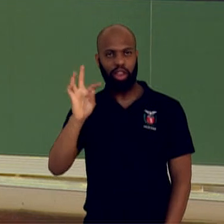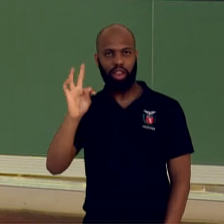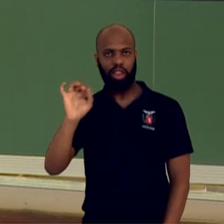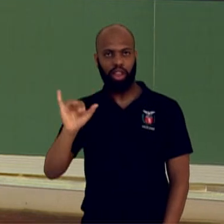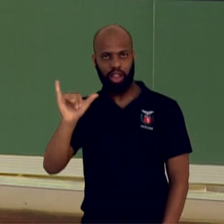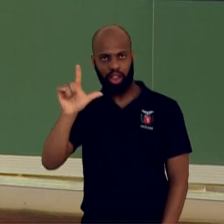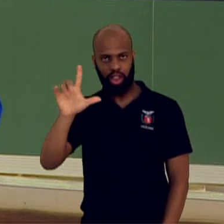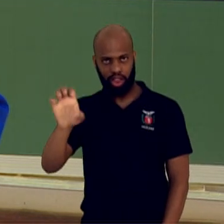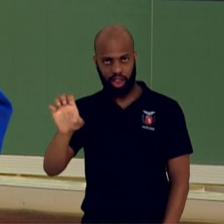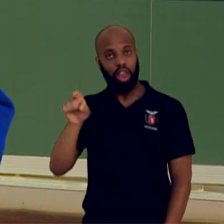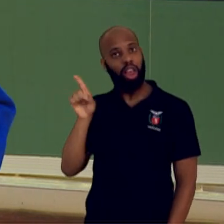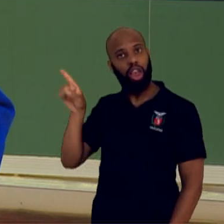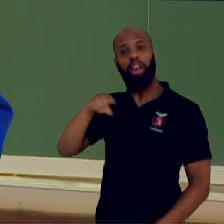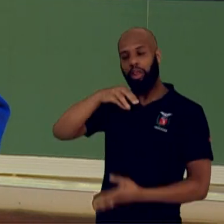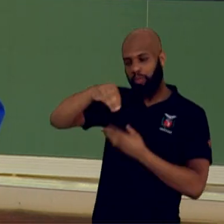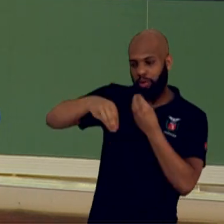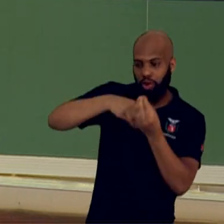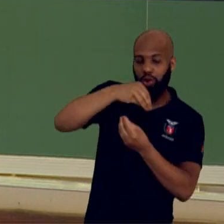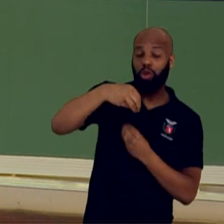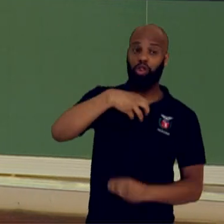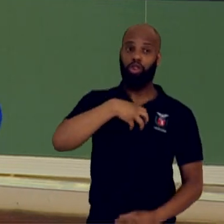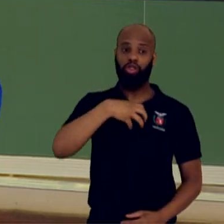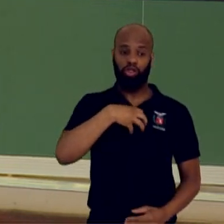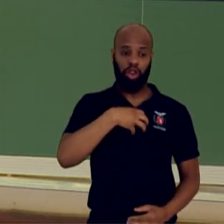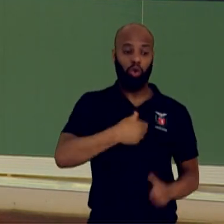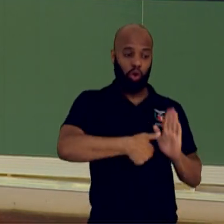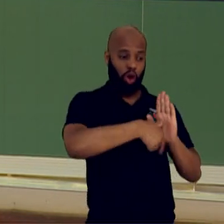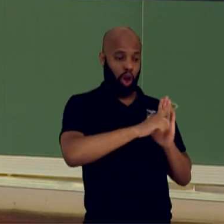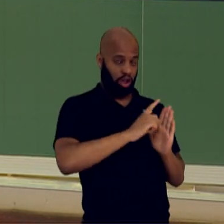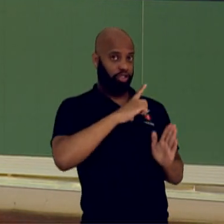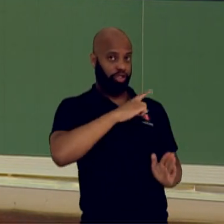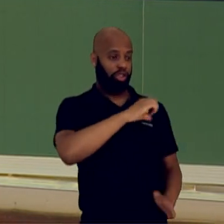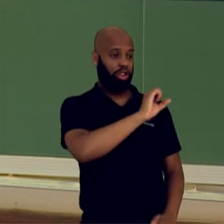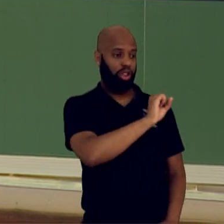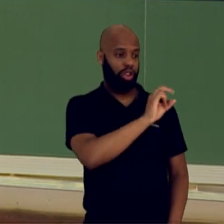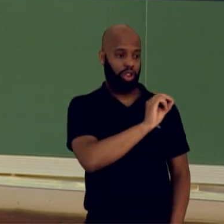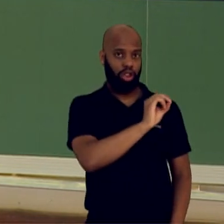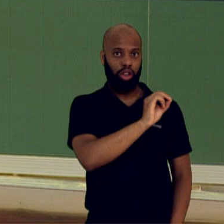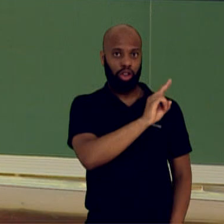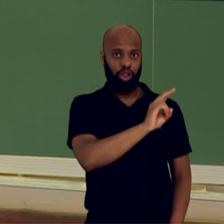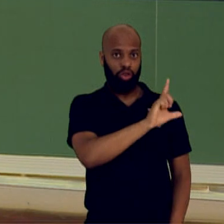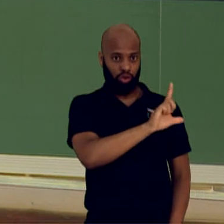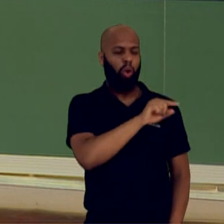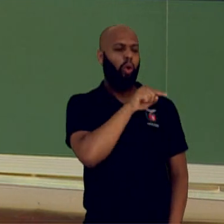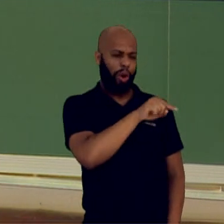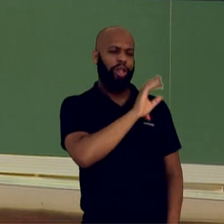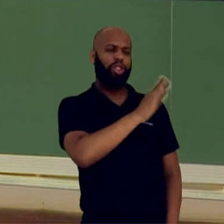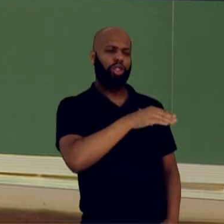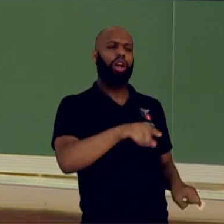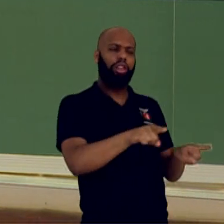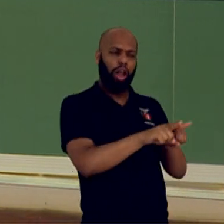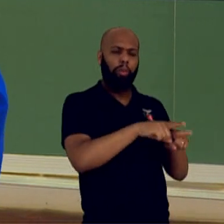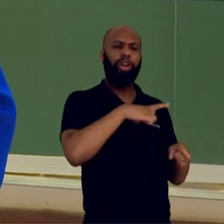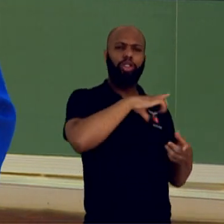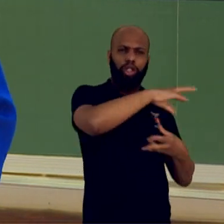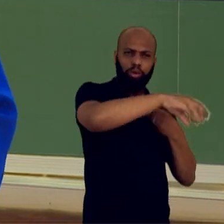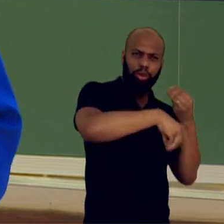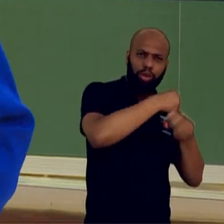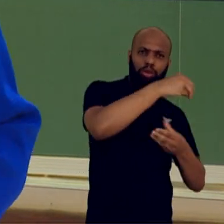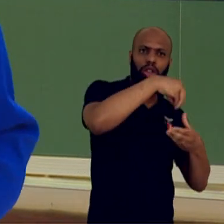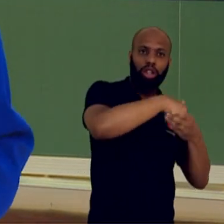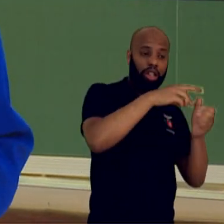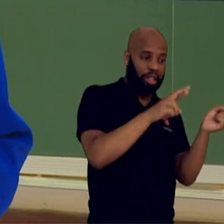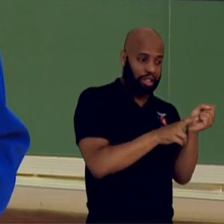E ele misturou aí dois estilos, o soul, que já era a mistura de dois estilos tradicionais de música, né? De